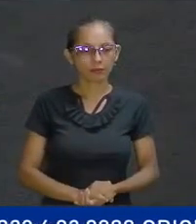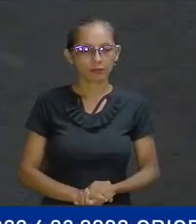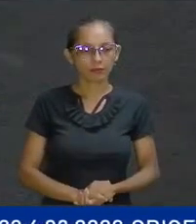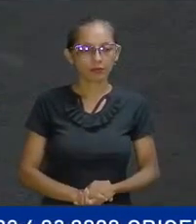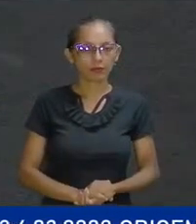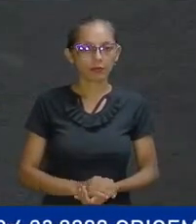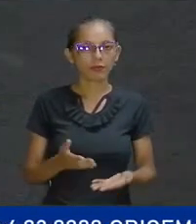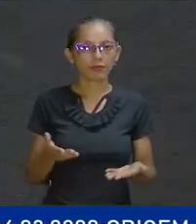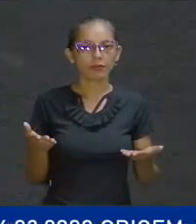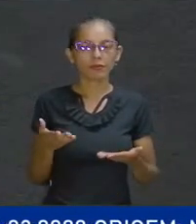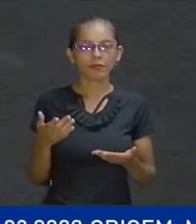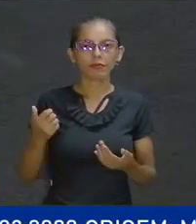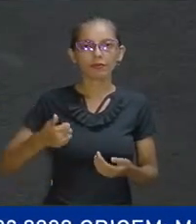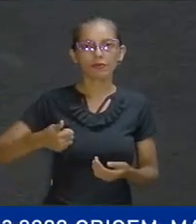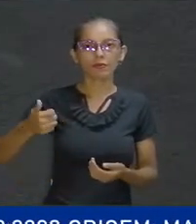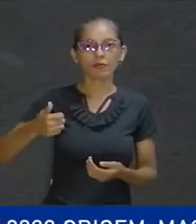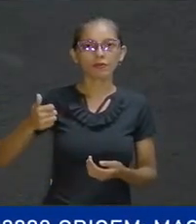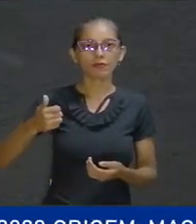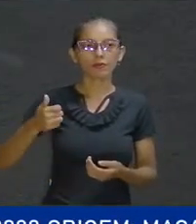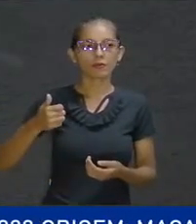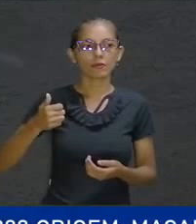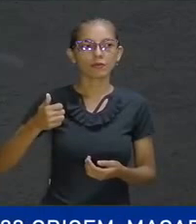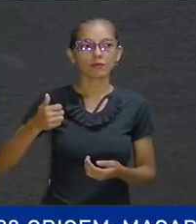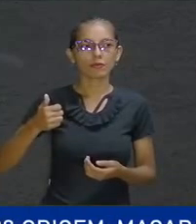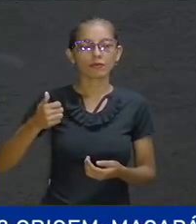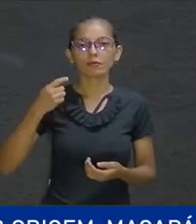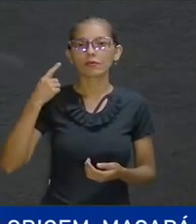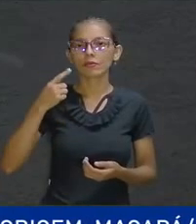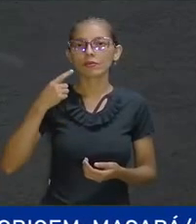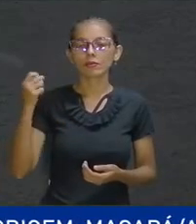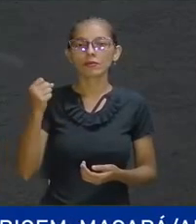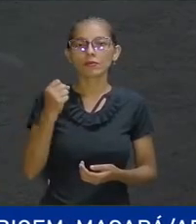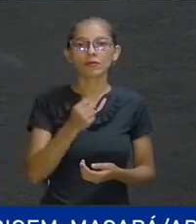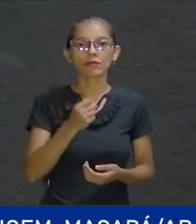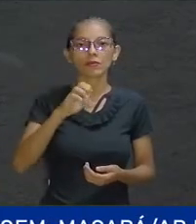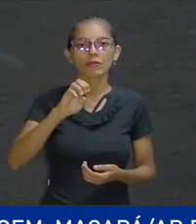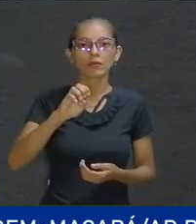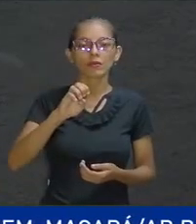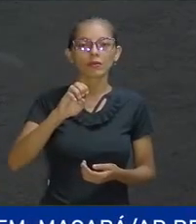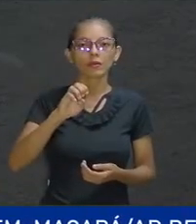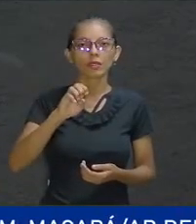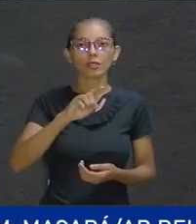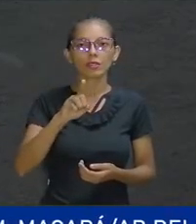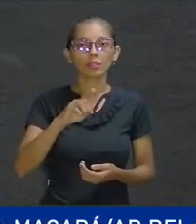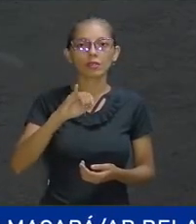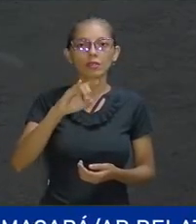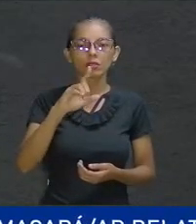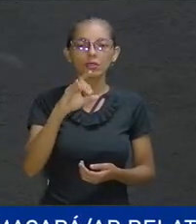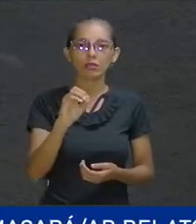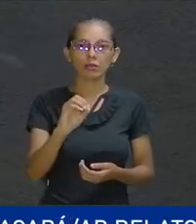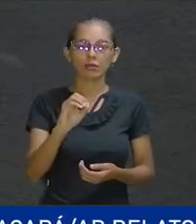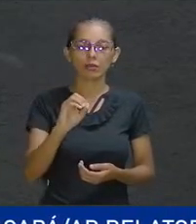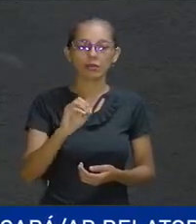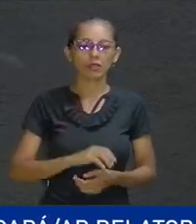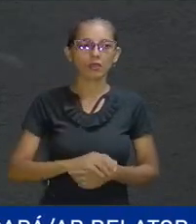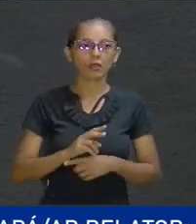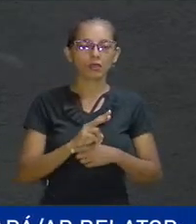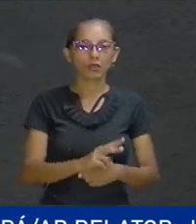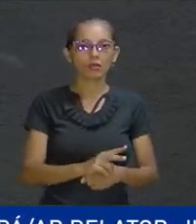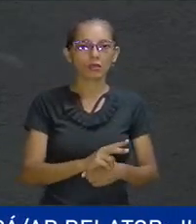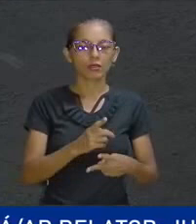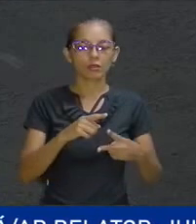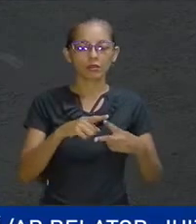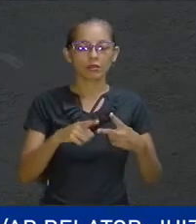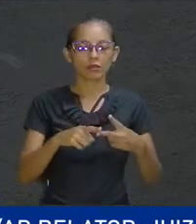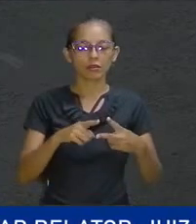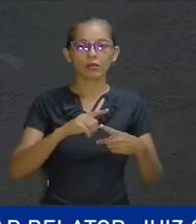inicialmente o doutor Exílio de Azevedo Aquino, que fará a sustentação em favor de Geodilson Pinheiro Borges e Maxinei Machado